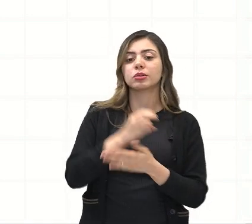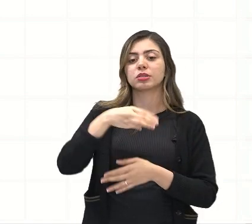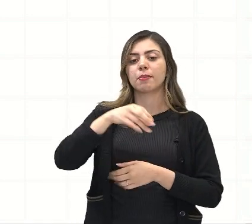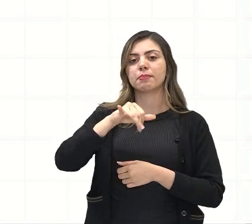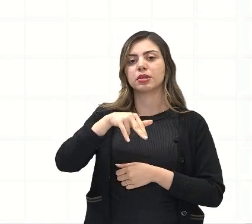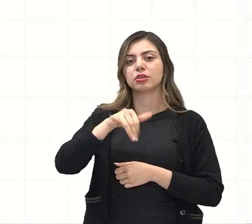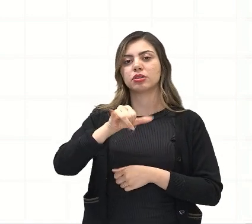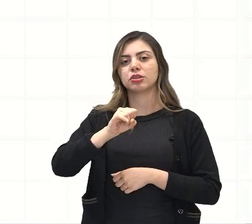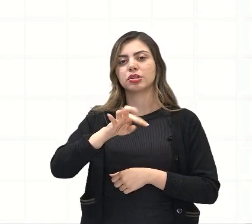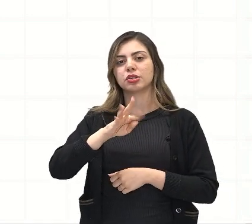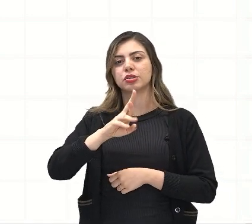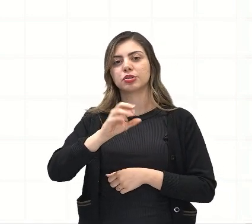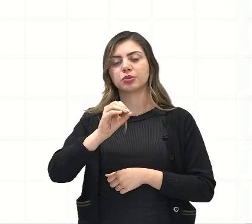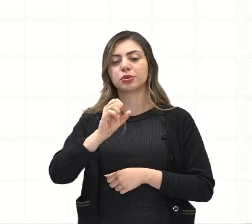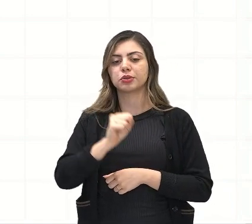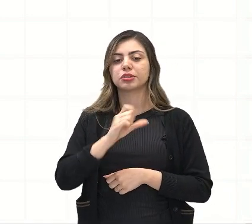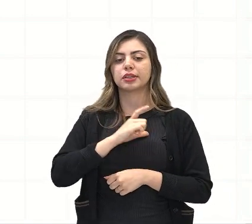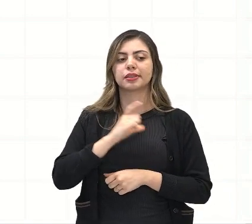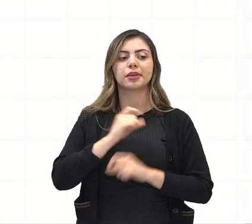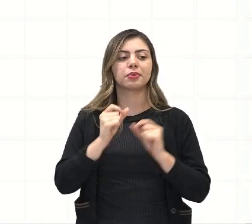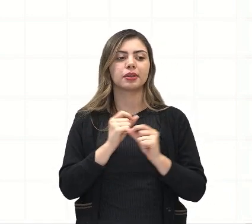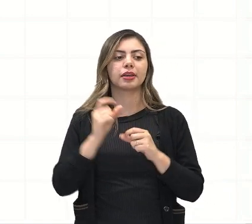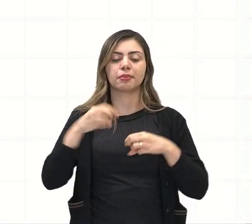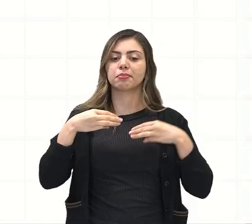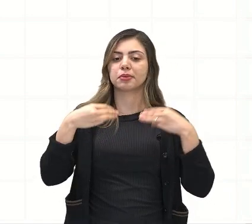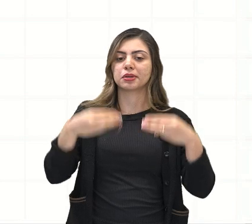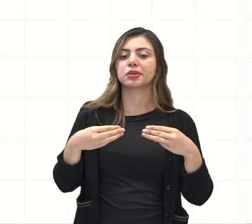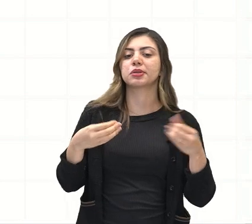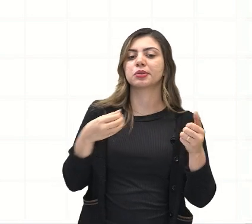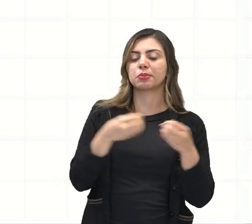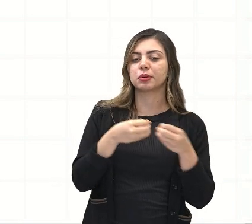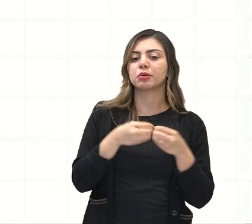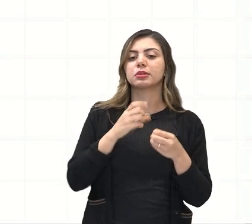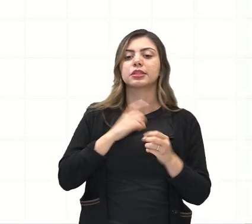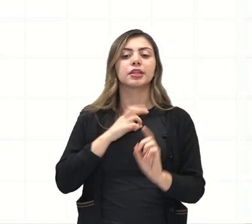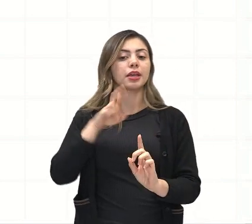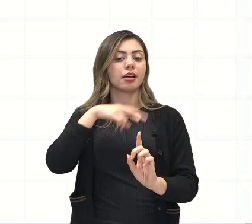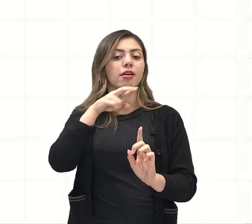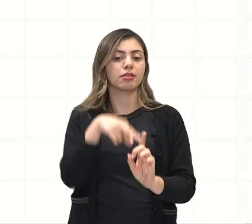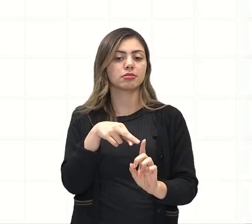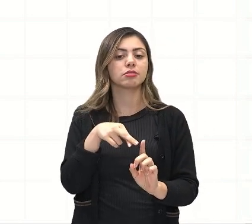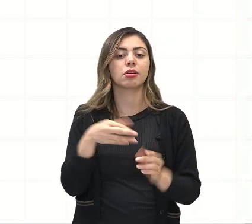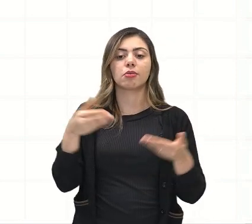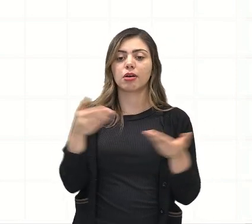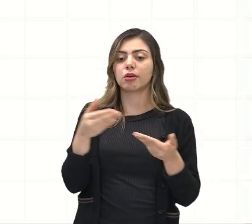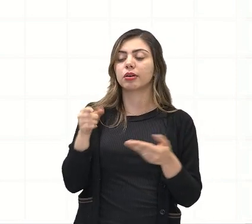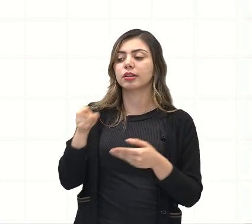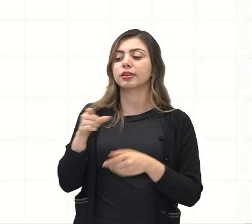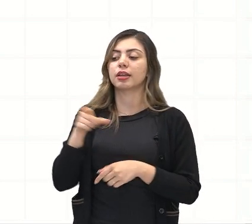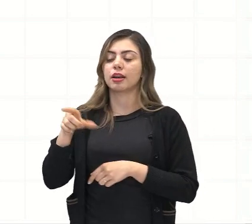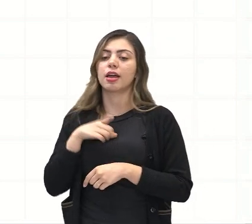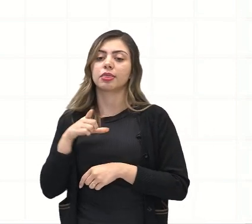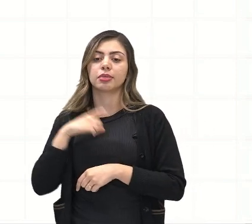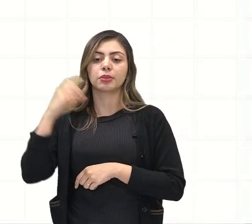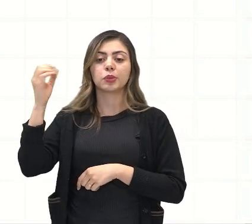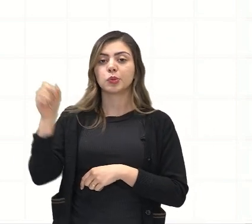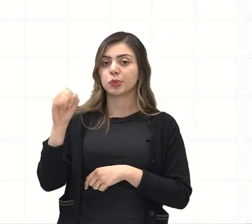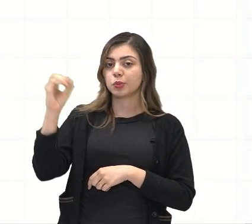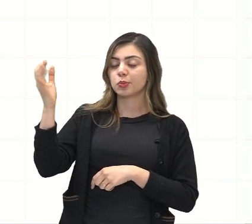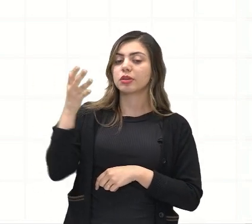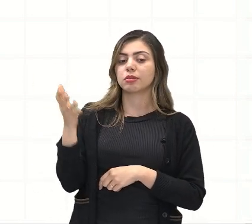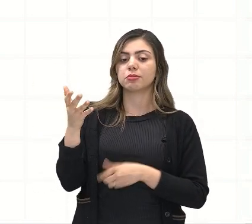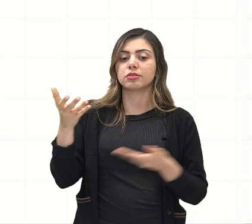que colocava a razão e difundida pelo iluminismo acima da personificação do